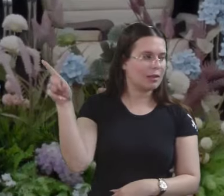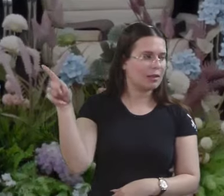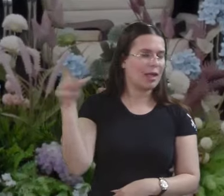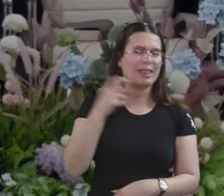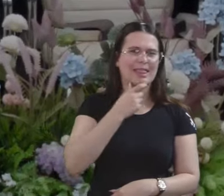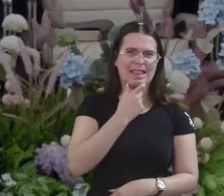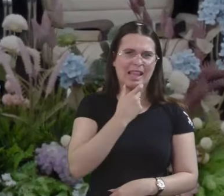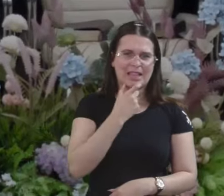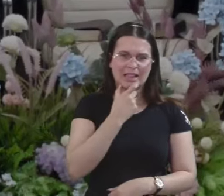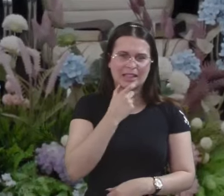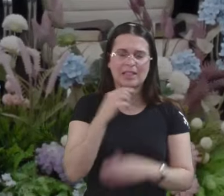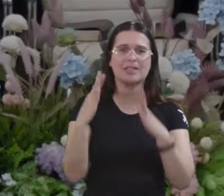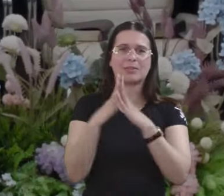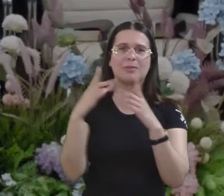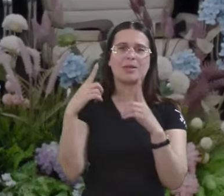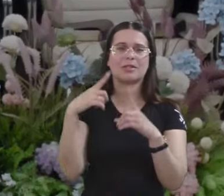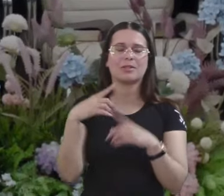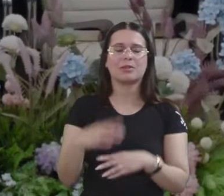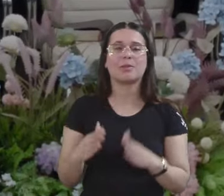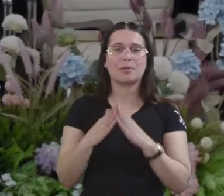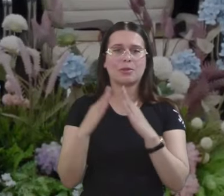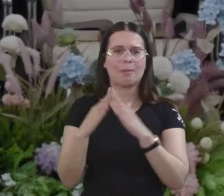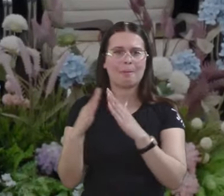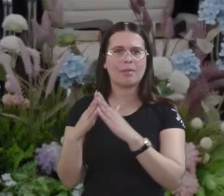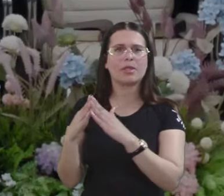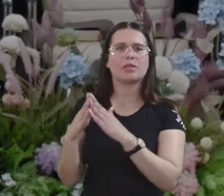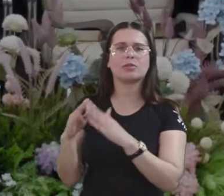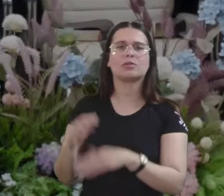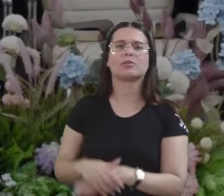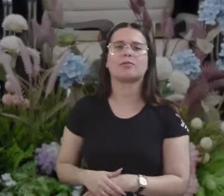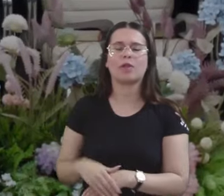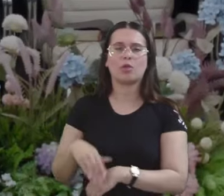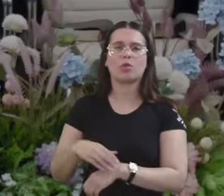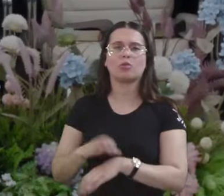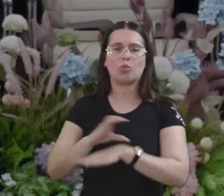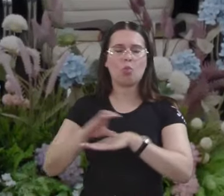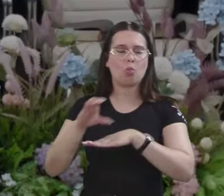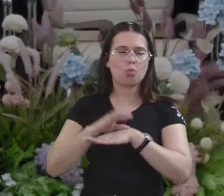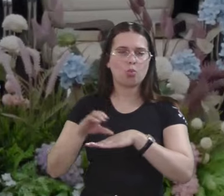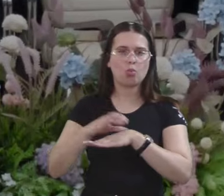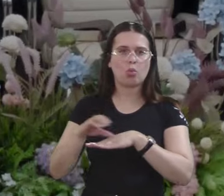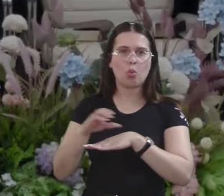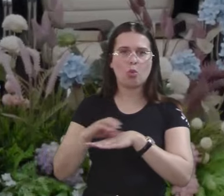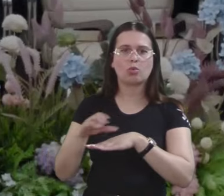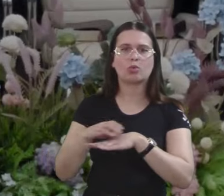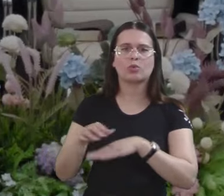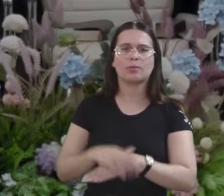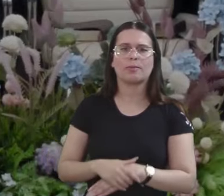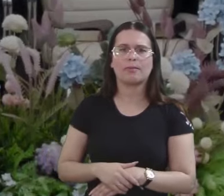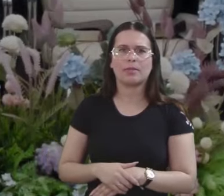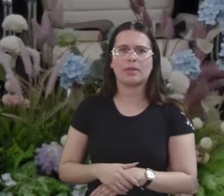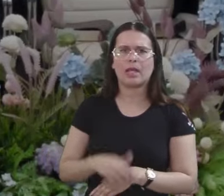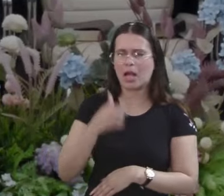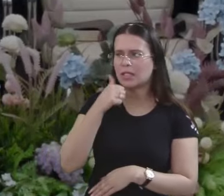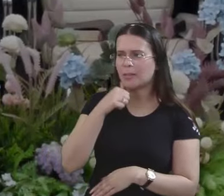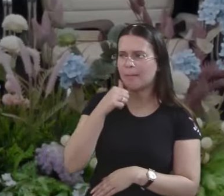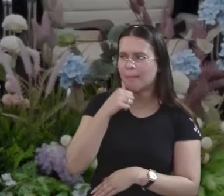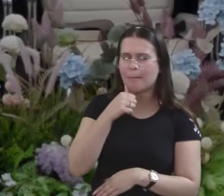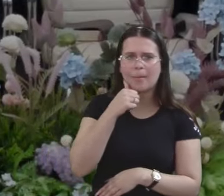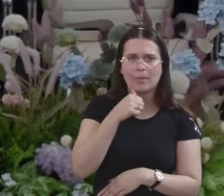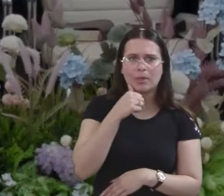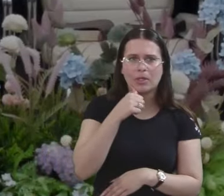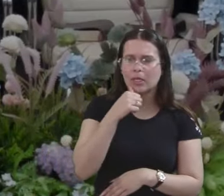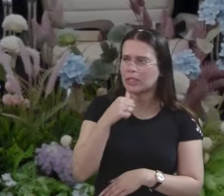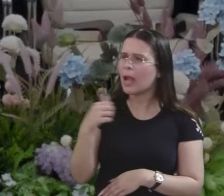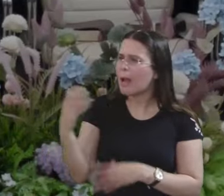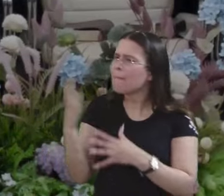numa escola... numa escola está fazendo um curso avançado, as meninas muçulmanas, conta para nós como é que é esse negócio de Jesus, mas